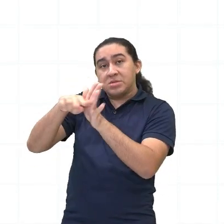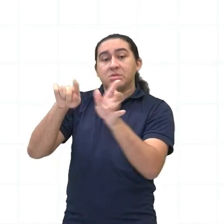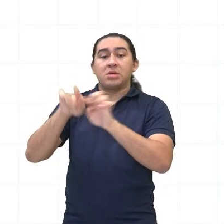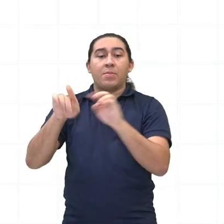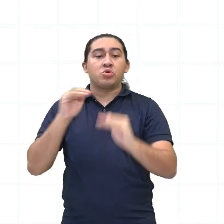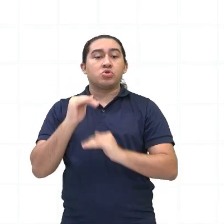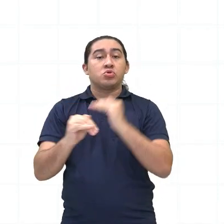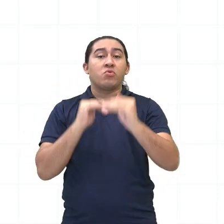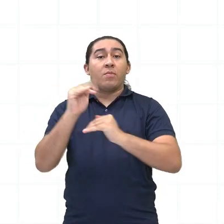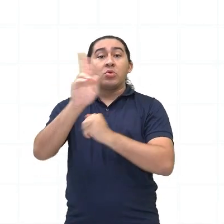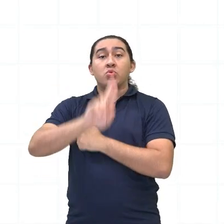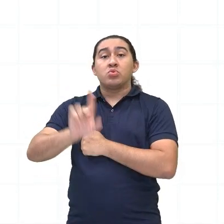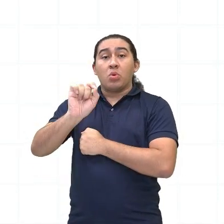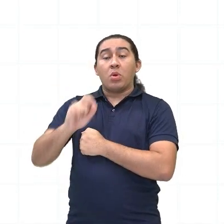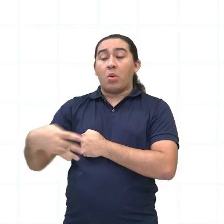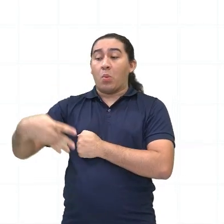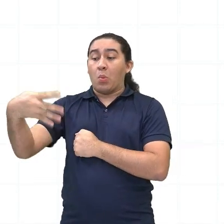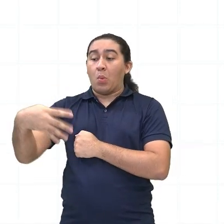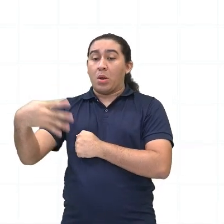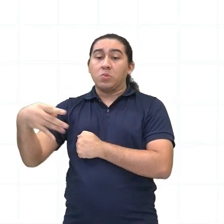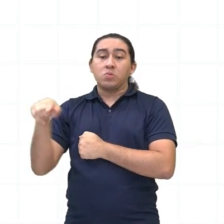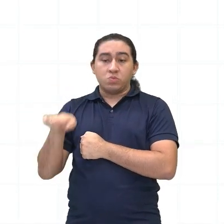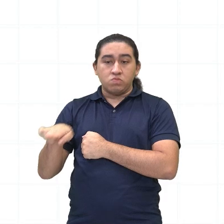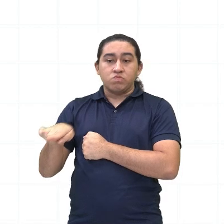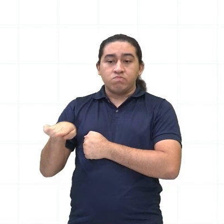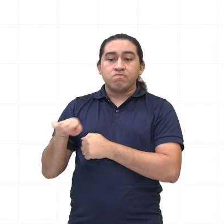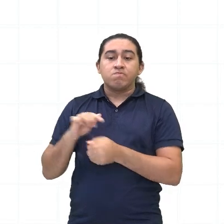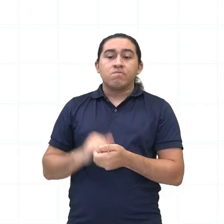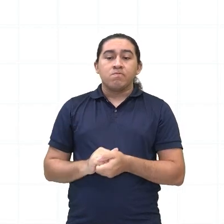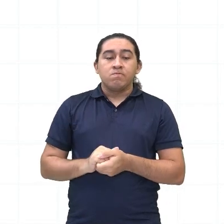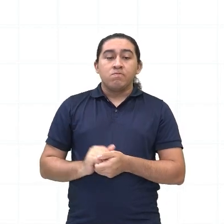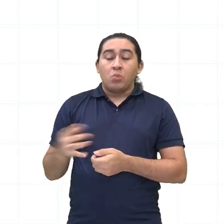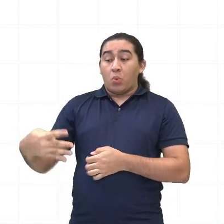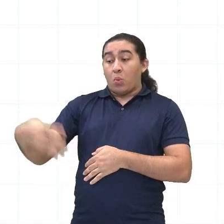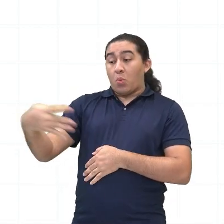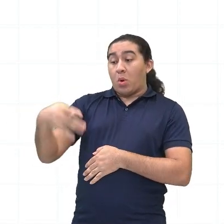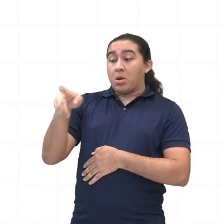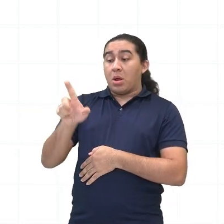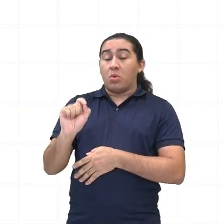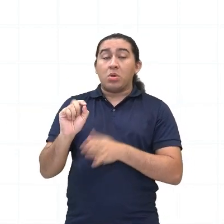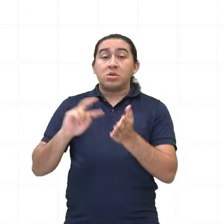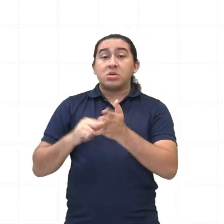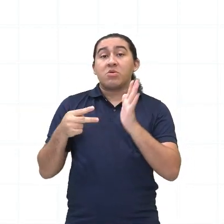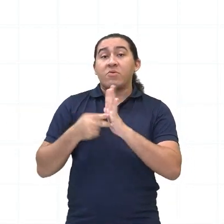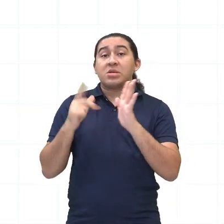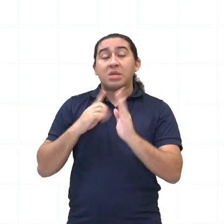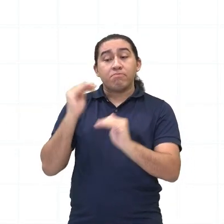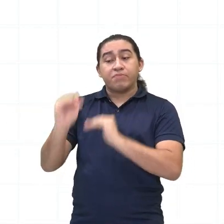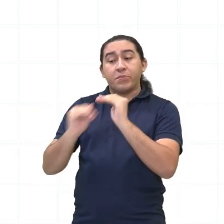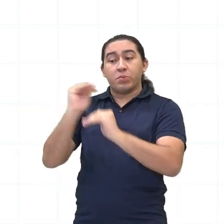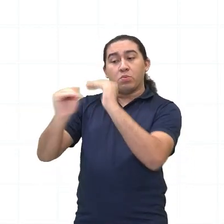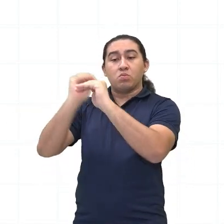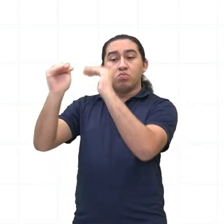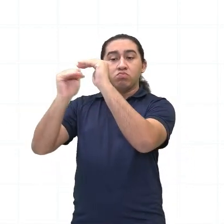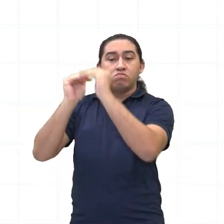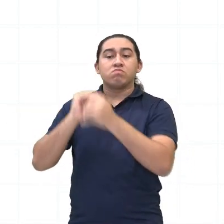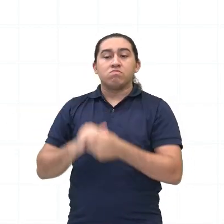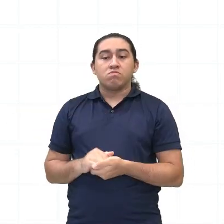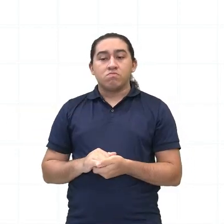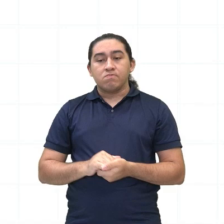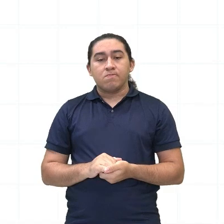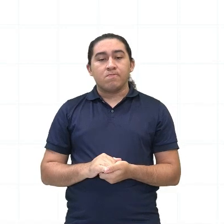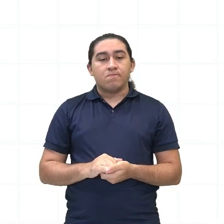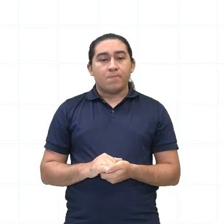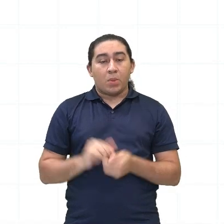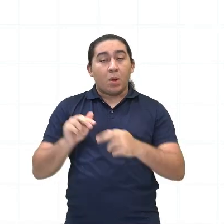desenvolvimento através do setor quaternário, onde acaba aumentando cada vez mais. Então, a partir,